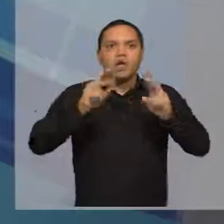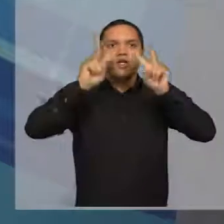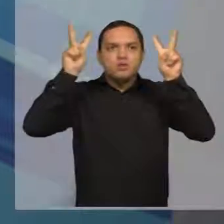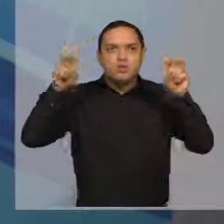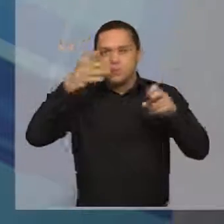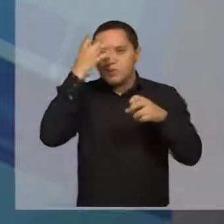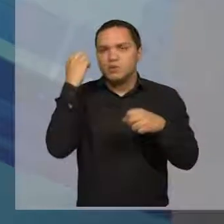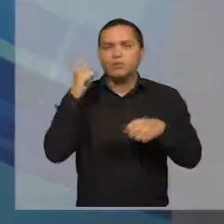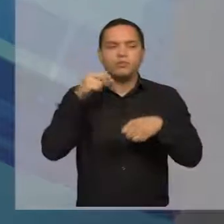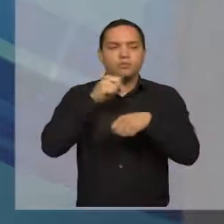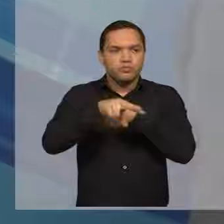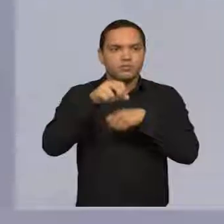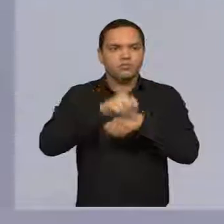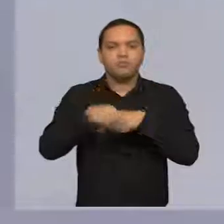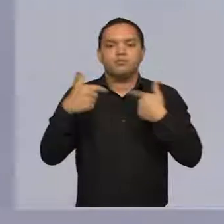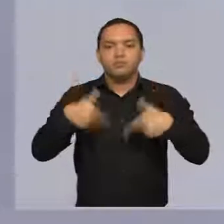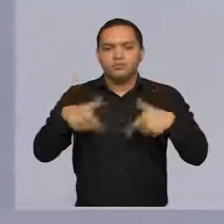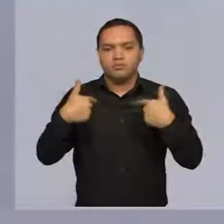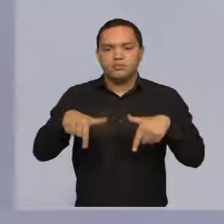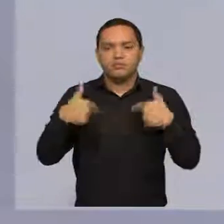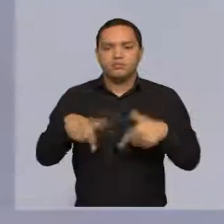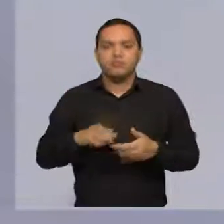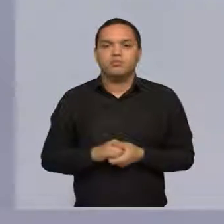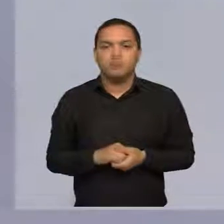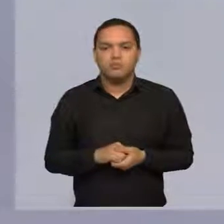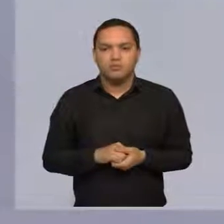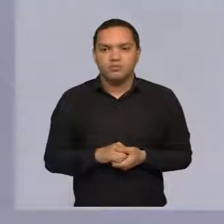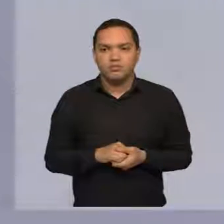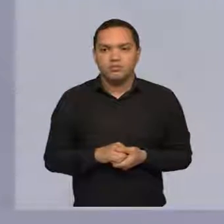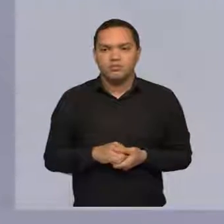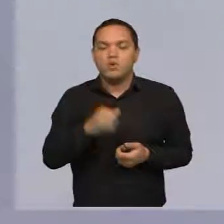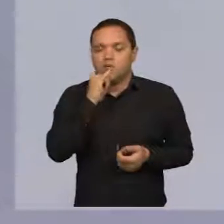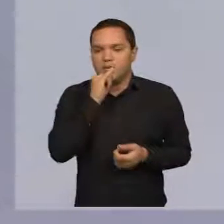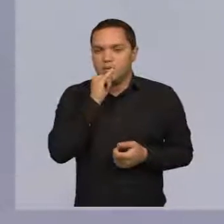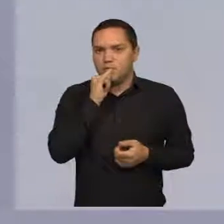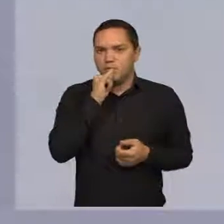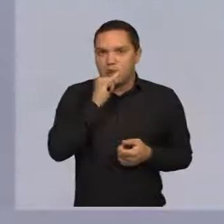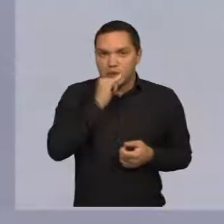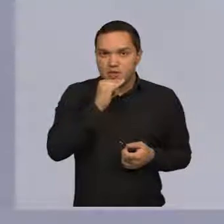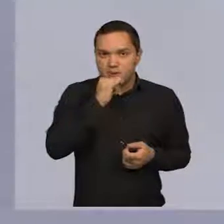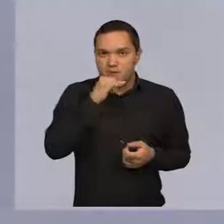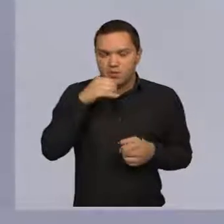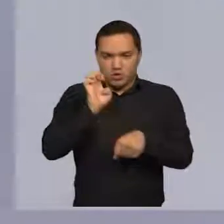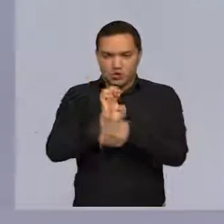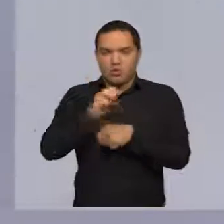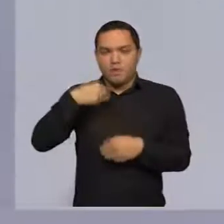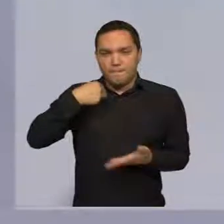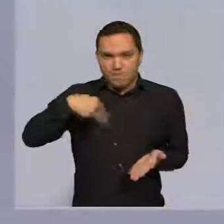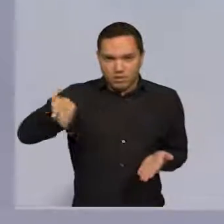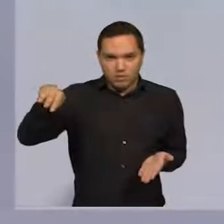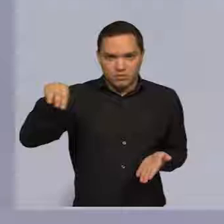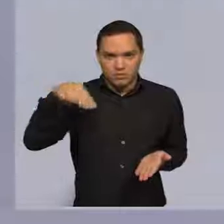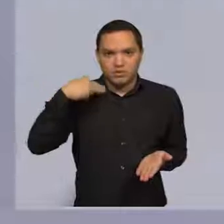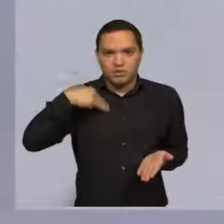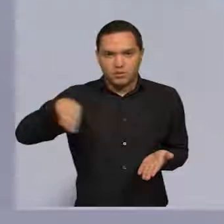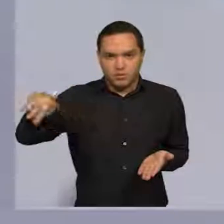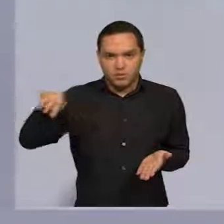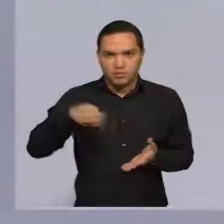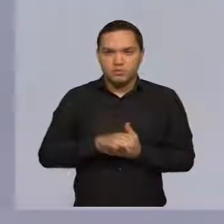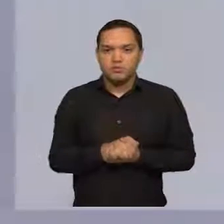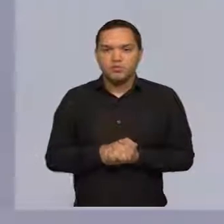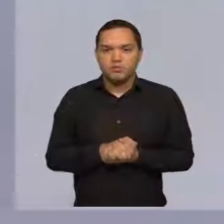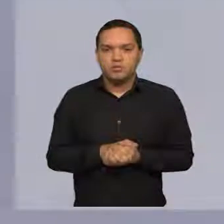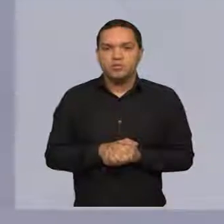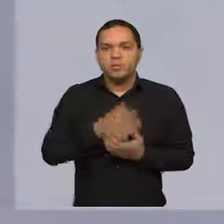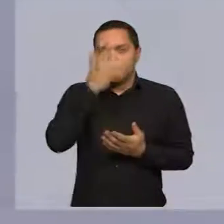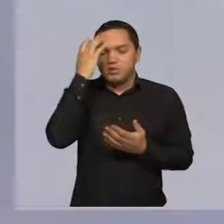econômico. Se você pegar aí, Moreira, você tem Itaqui no Maranhão, né? Pegar os polos, já que o Clésio trouxe